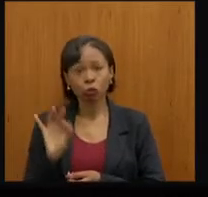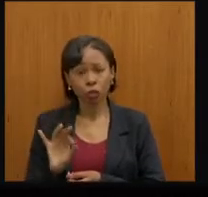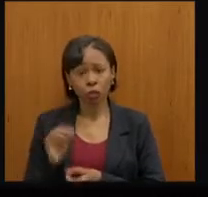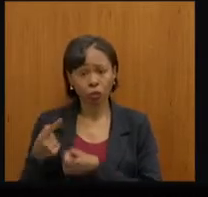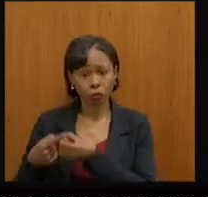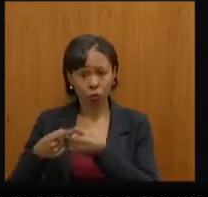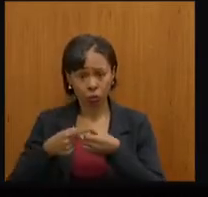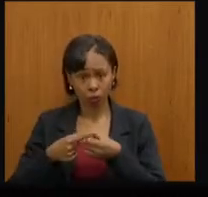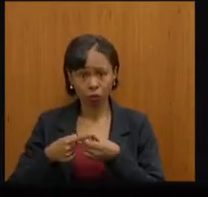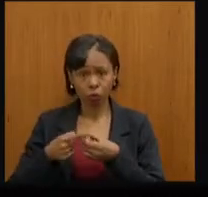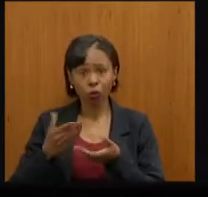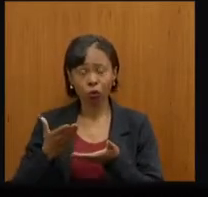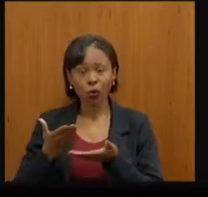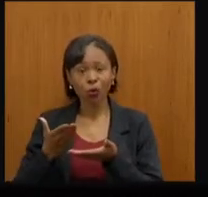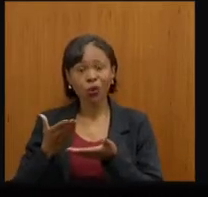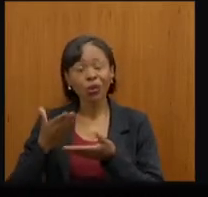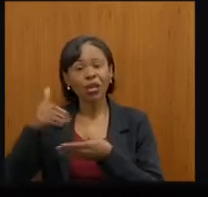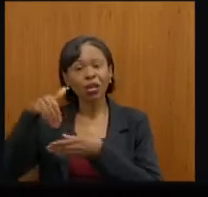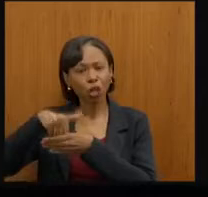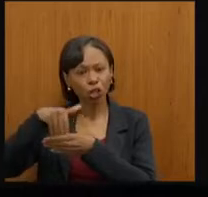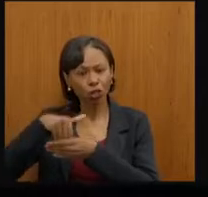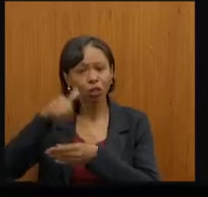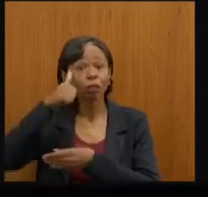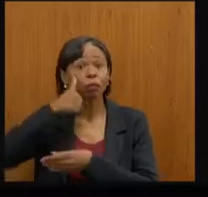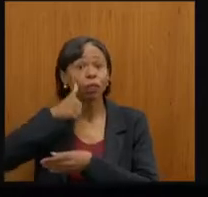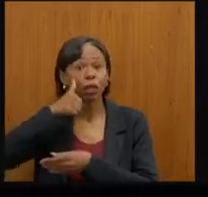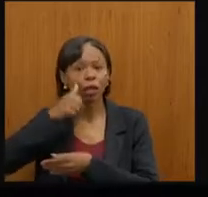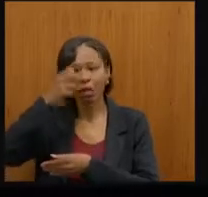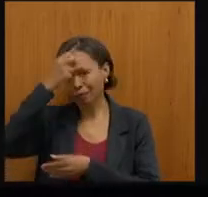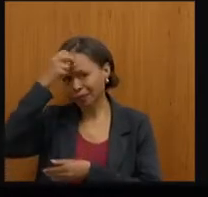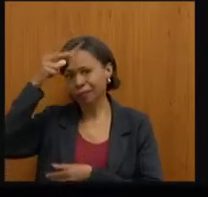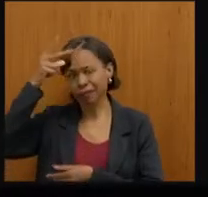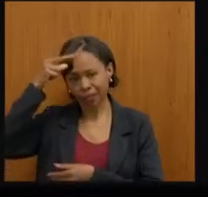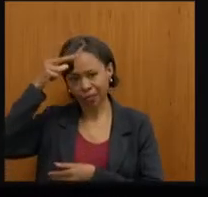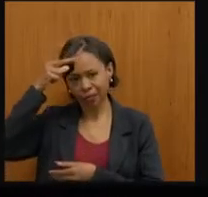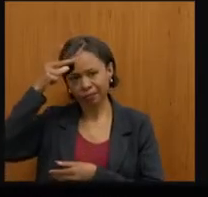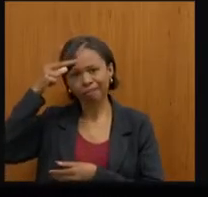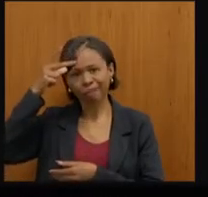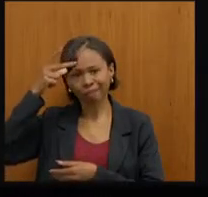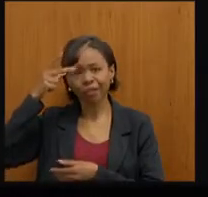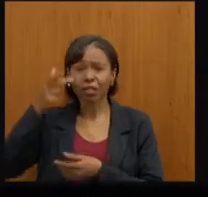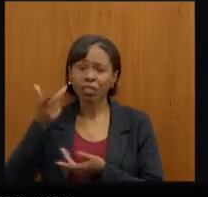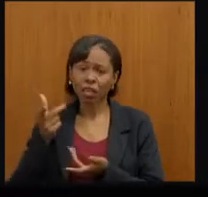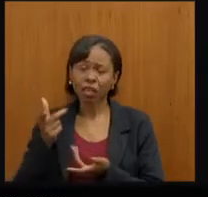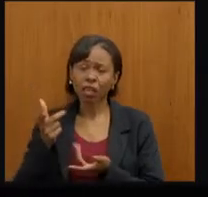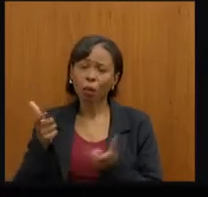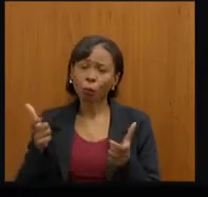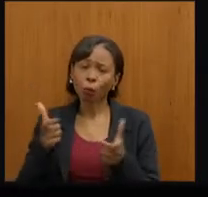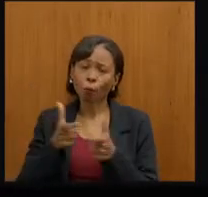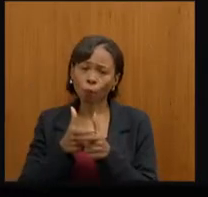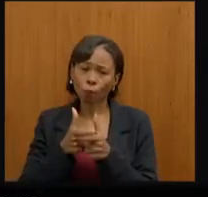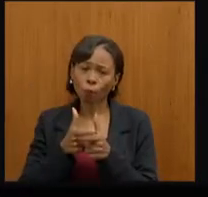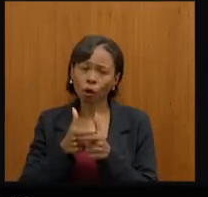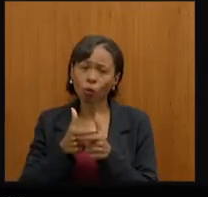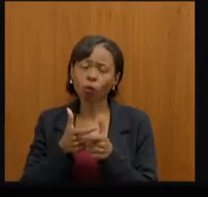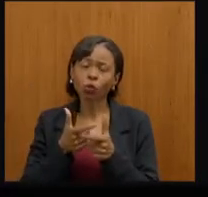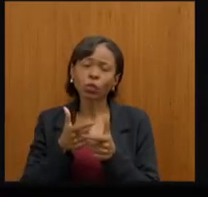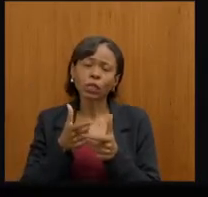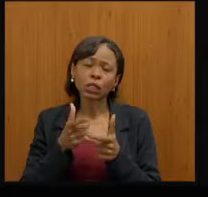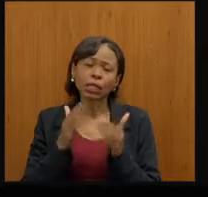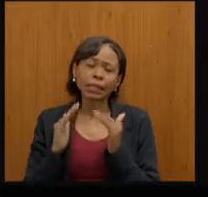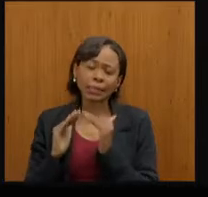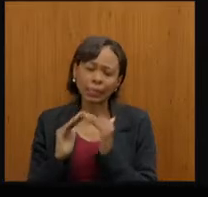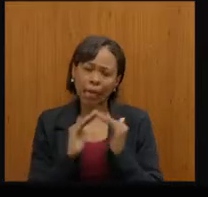mulheres com prefeitos né talvez até seis por isso que a gente tem um número tão baixo de casas abrigos no